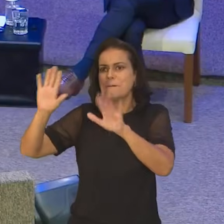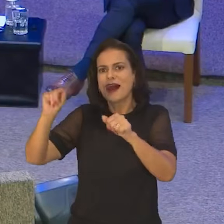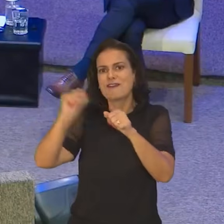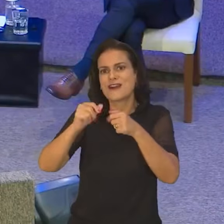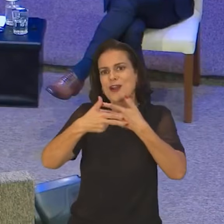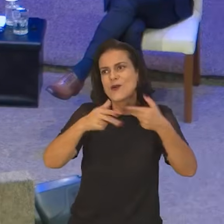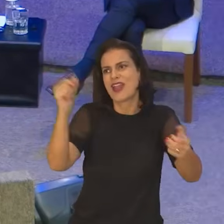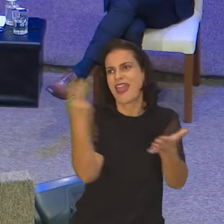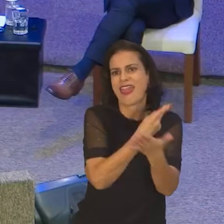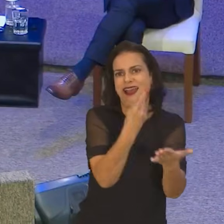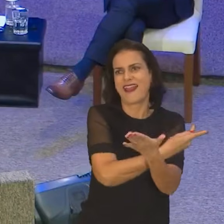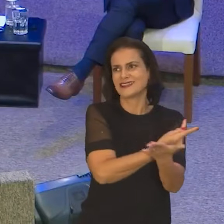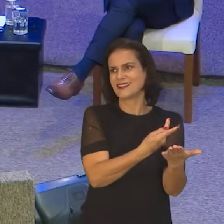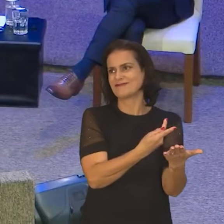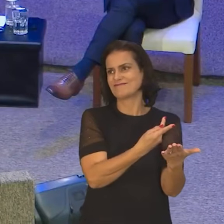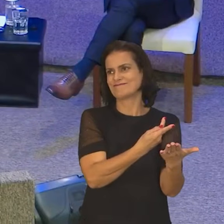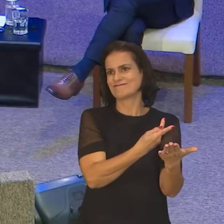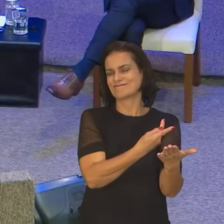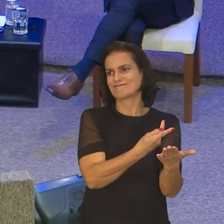assim.